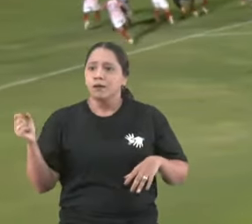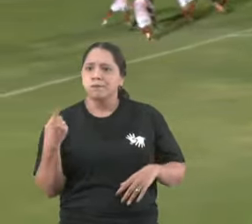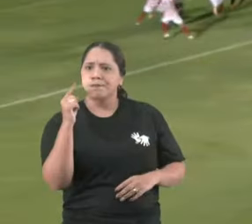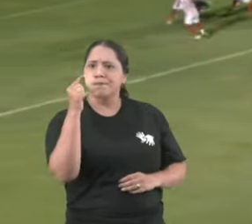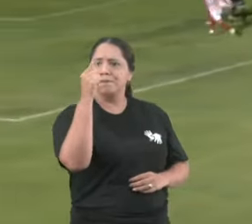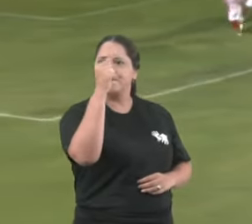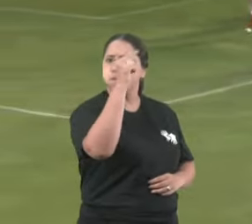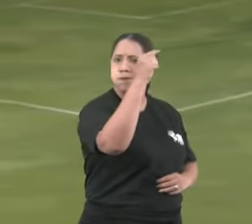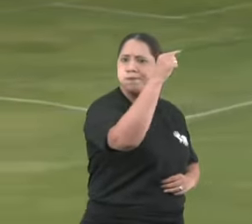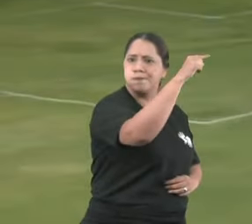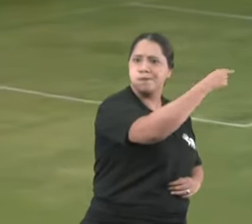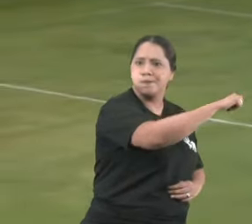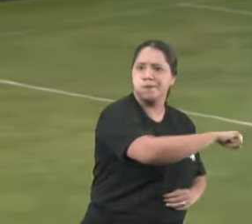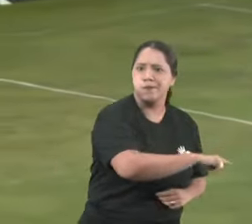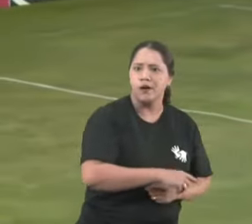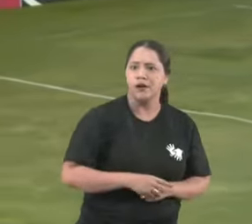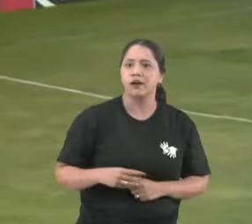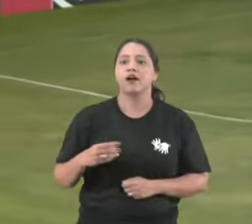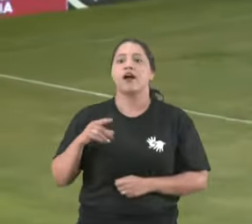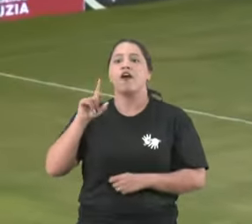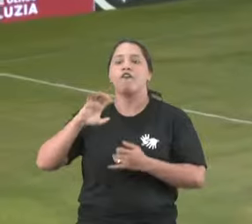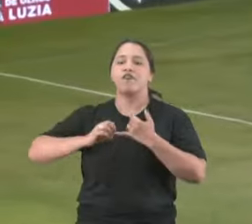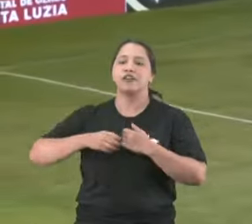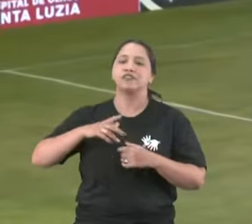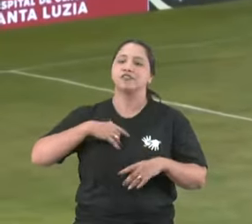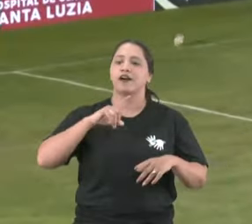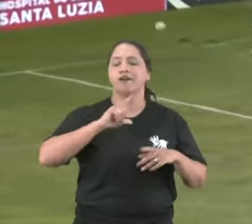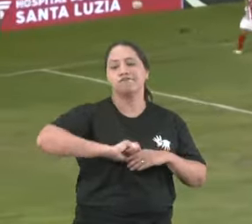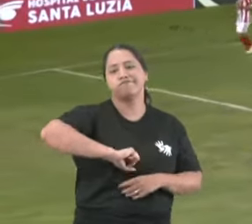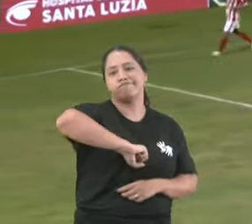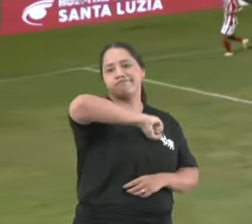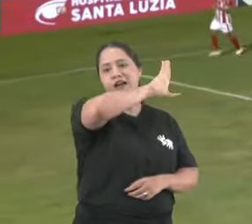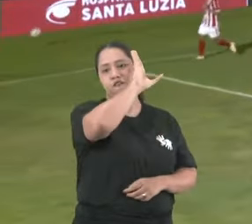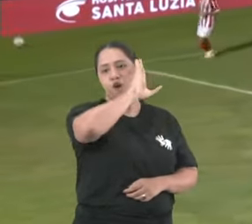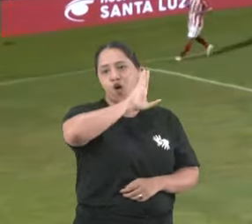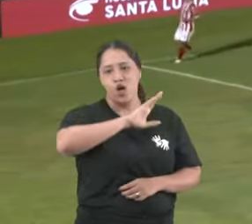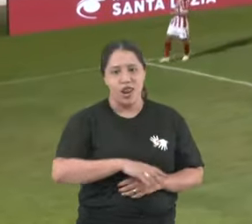regatiano, também acompanhando o jogo. Olha o Feijão, sacudiu na área.